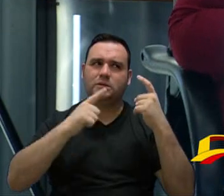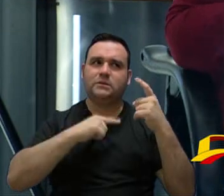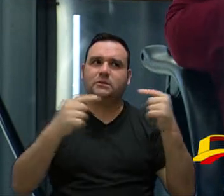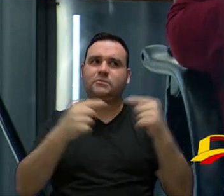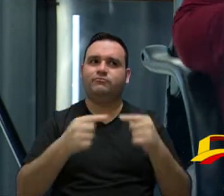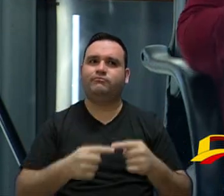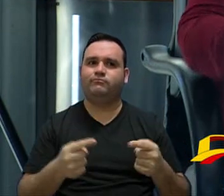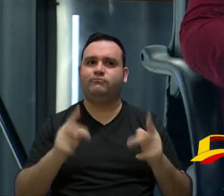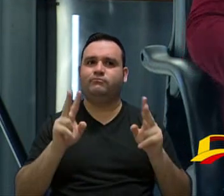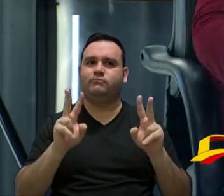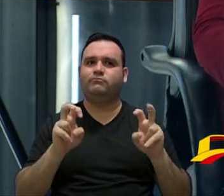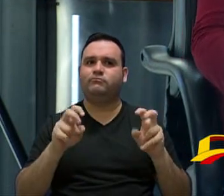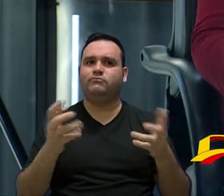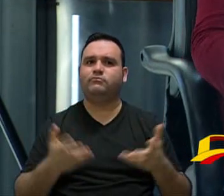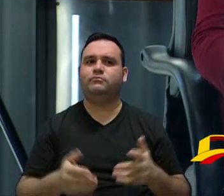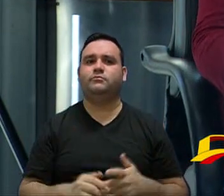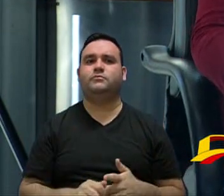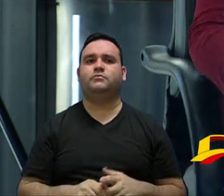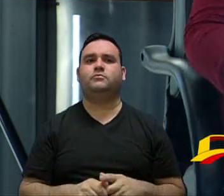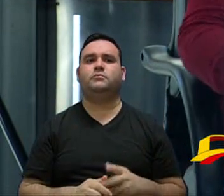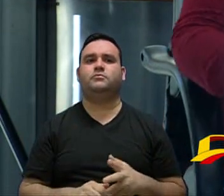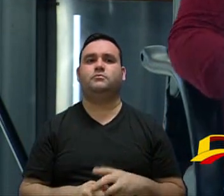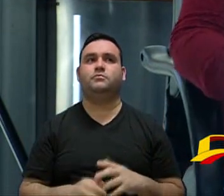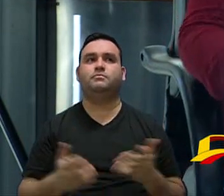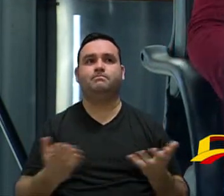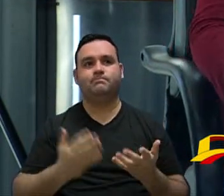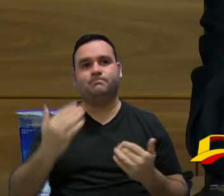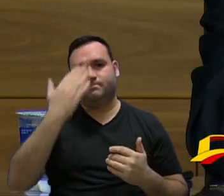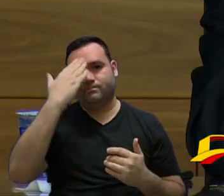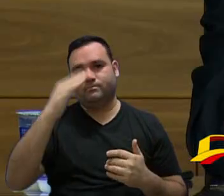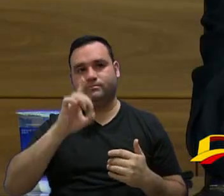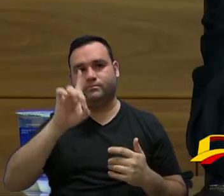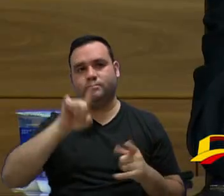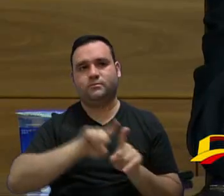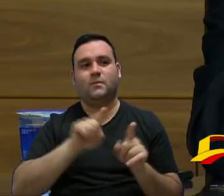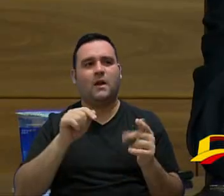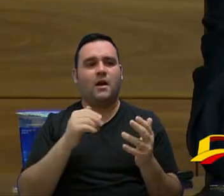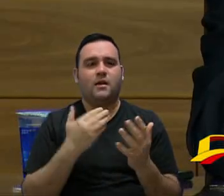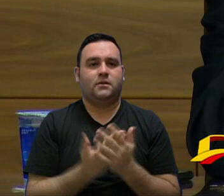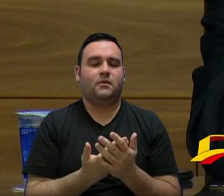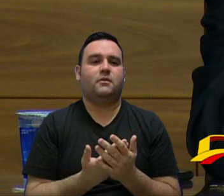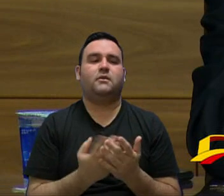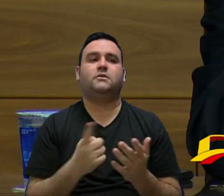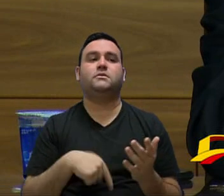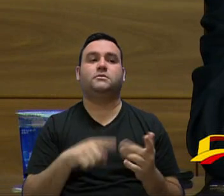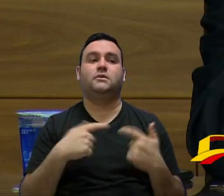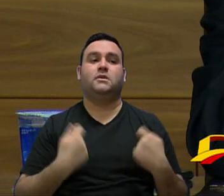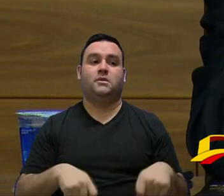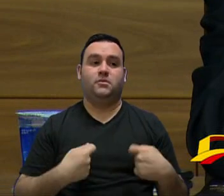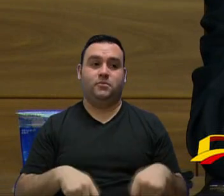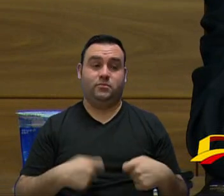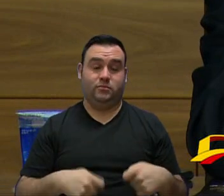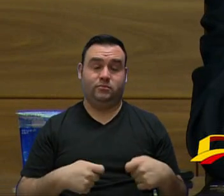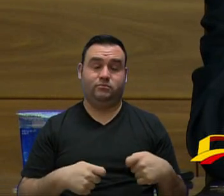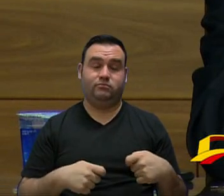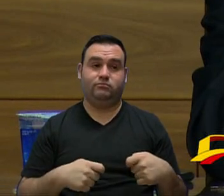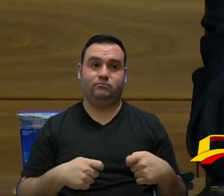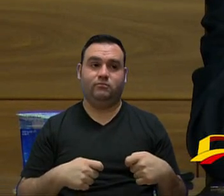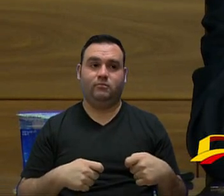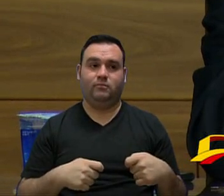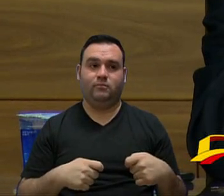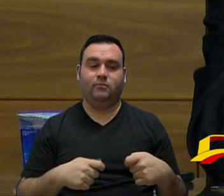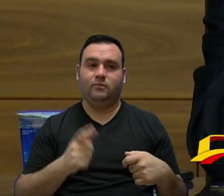a esse sentido e é graças a deus o vereador até o momento a gente tem tido uma situação